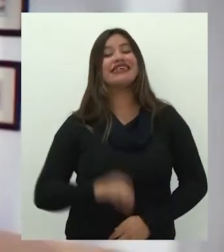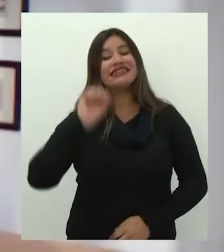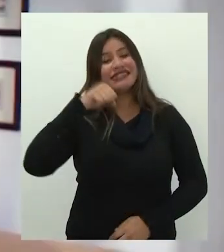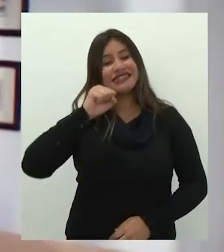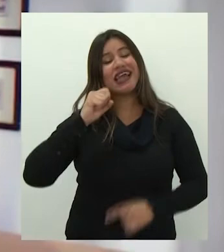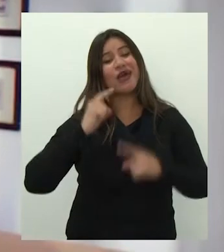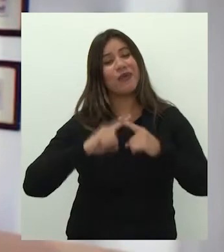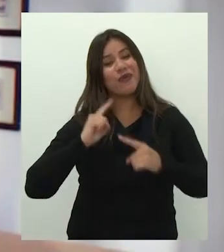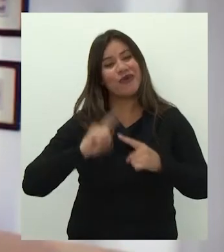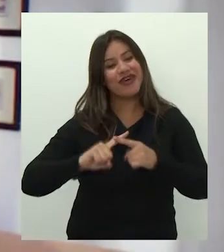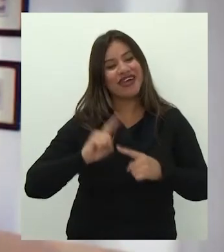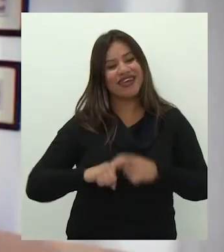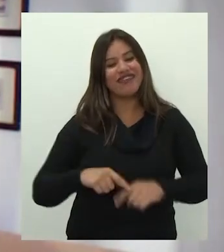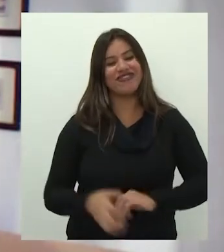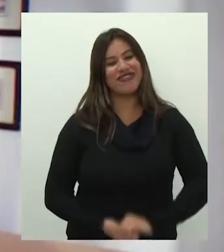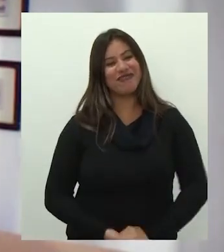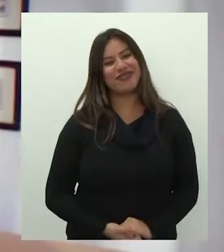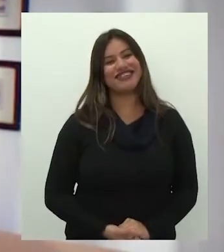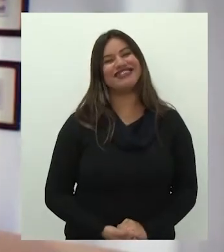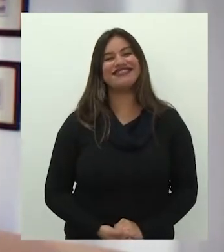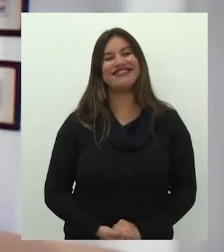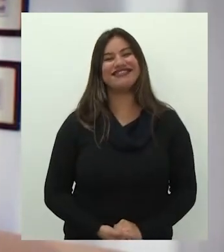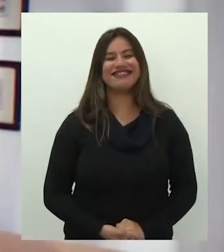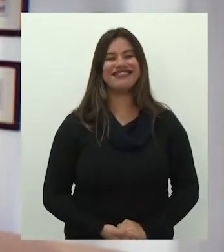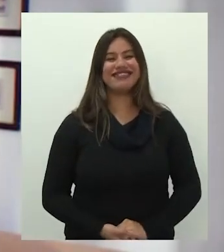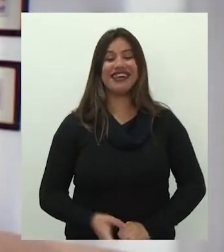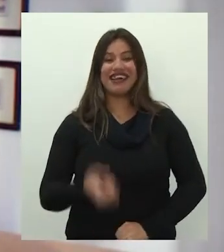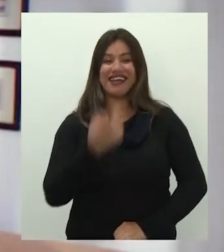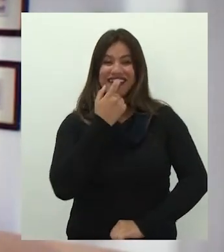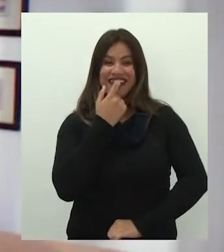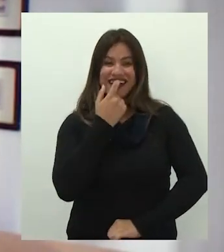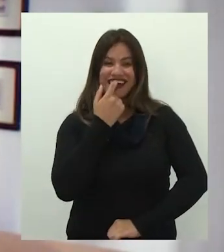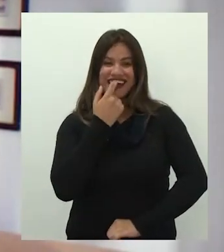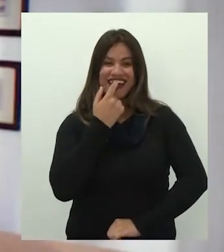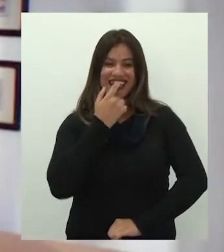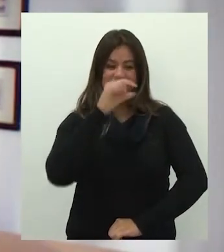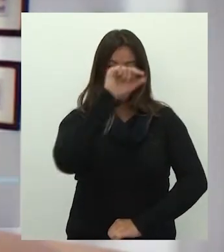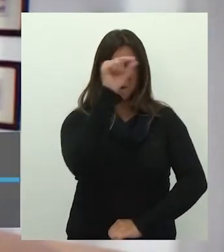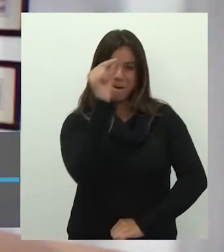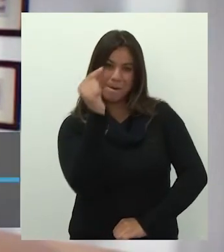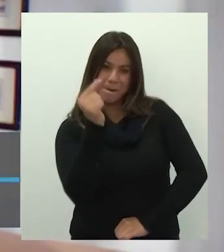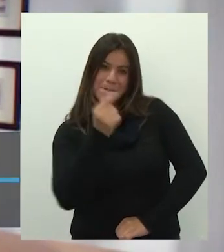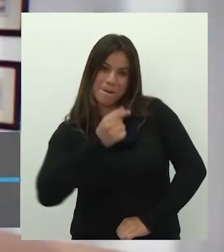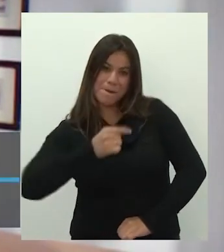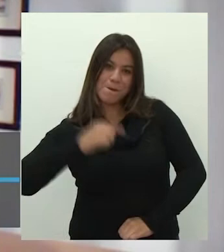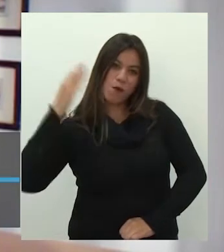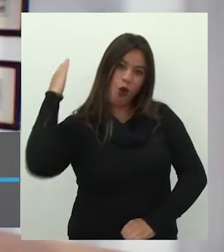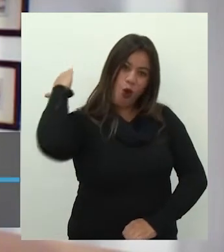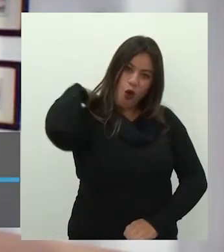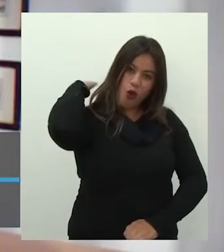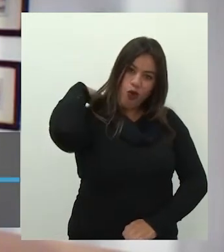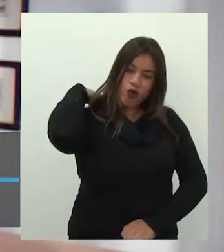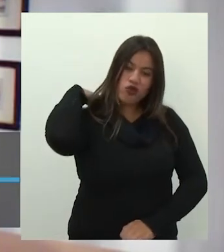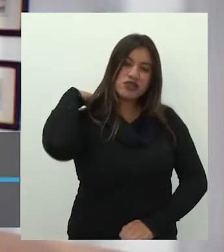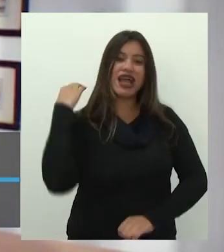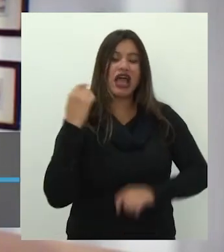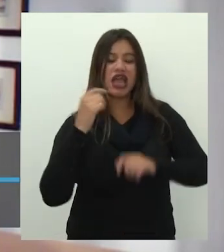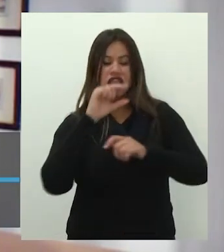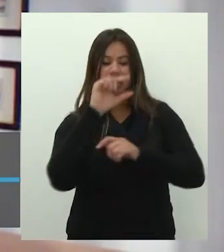quê? Os ossos da coluna, né, as vértebras, vão